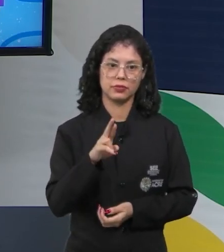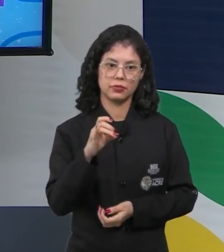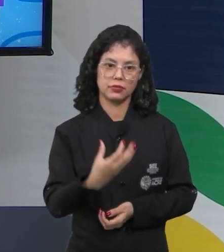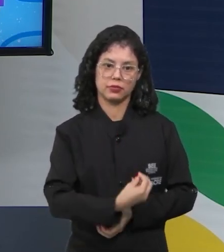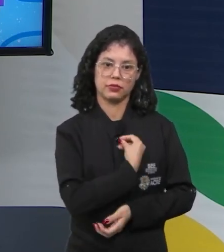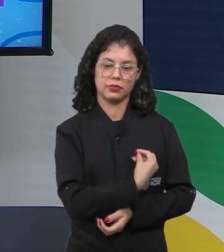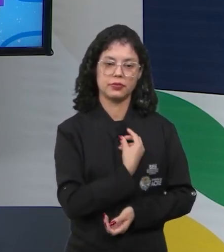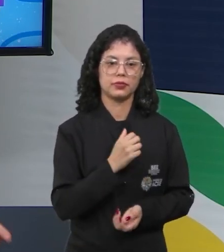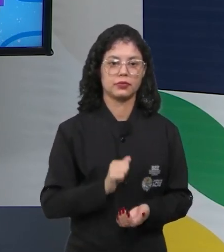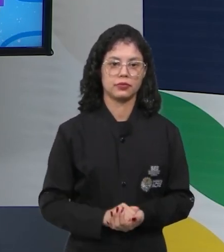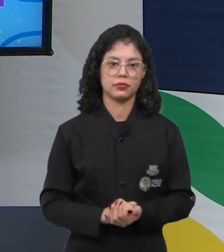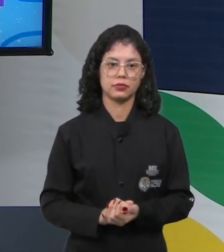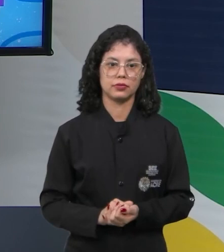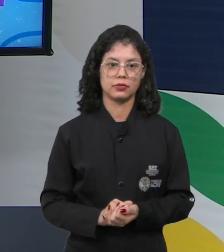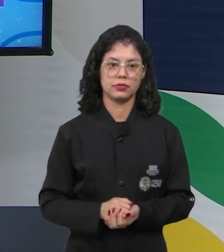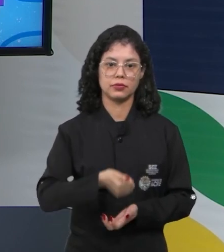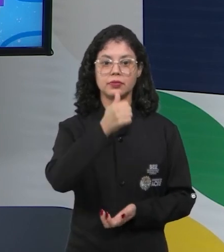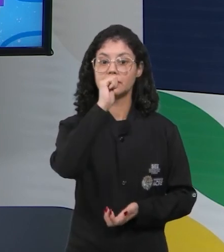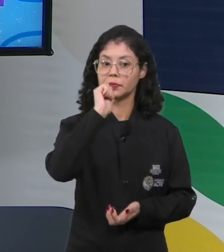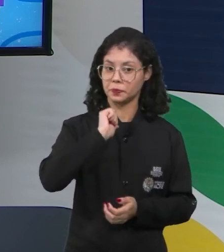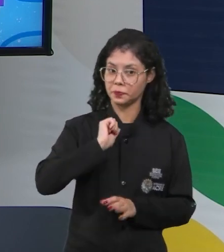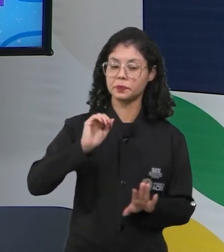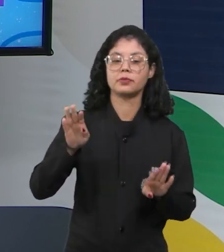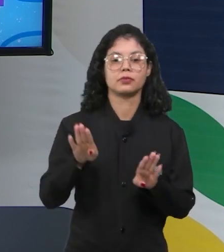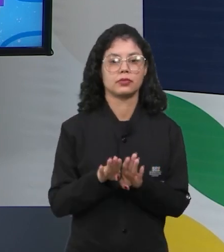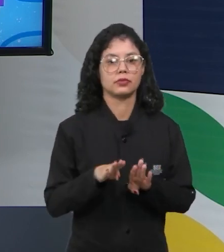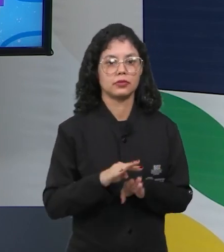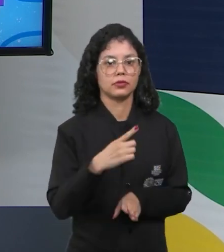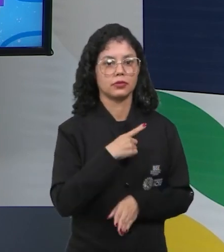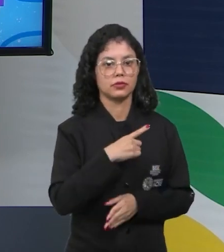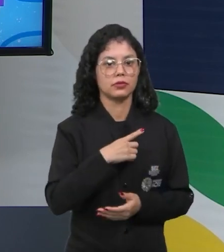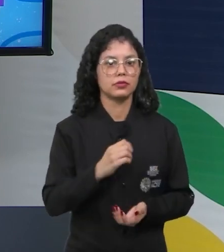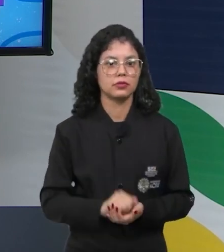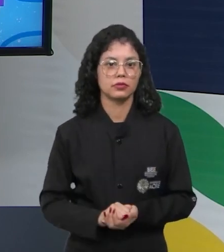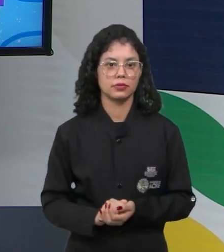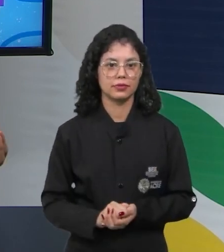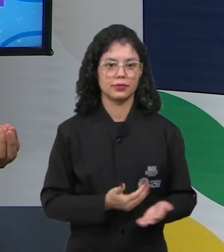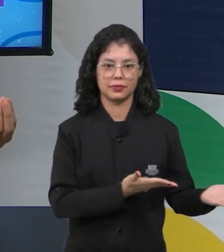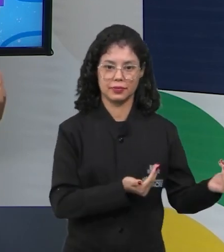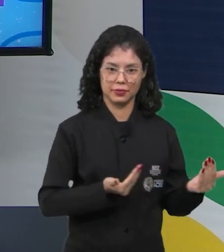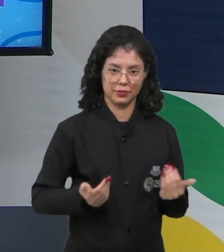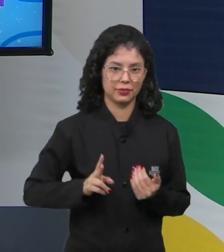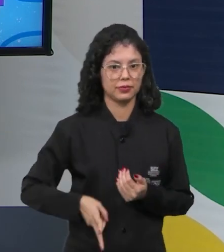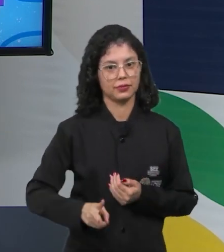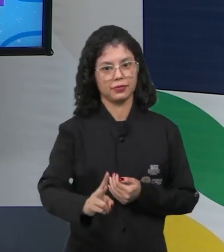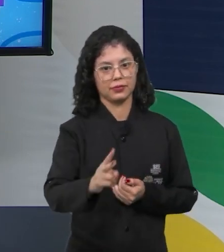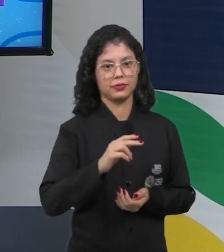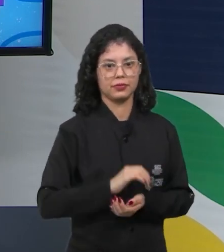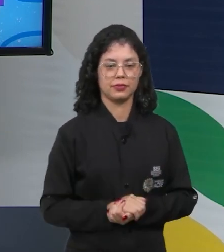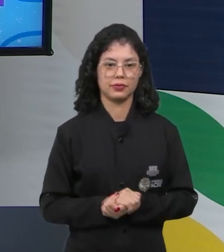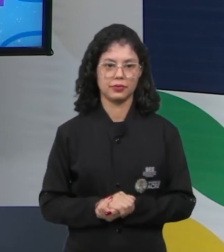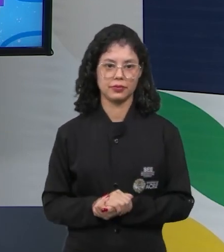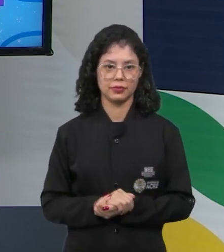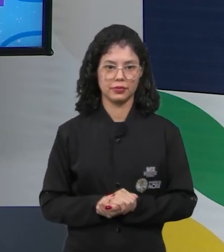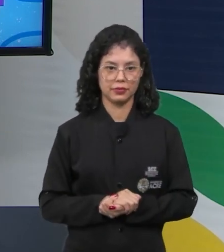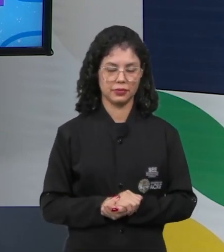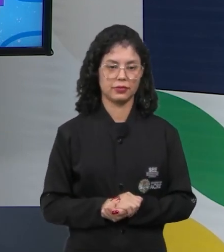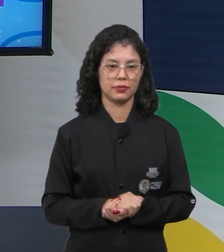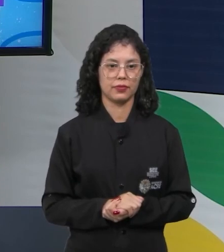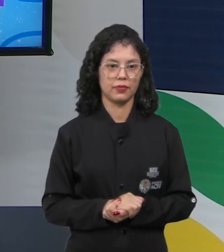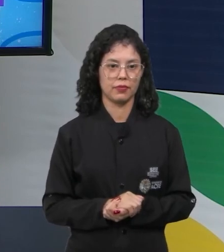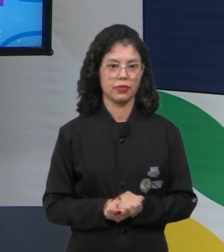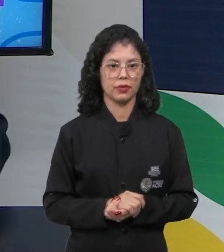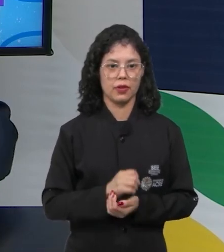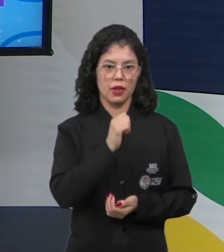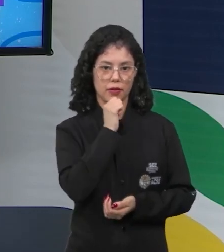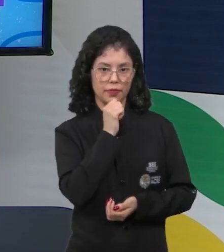vida era um elixir, né, que a pessoa bebia e ela tinha o quê? A juventude eterna, teria ali a fonte da juventude. Então,